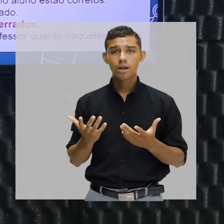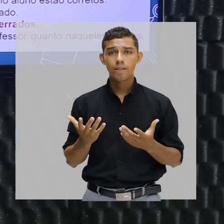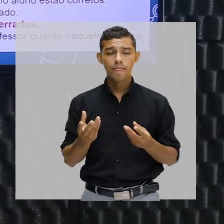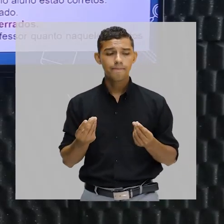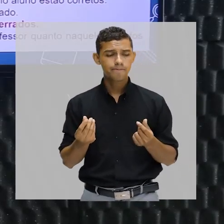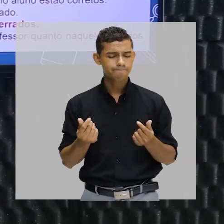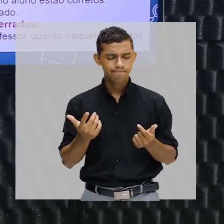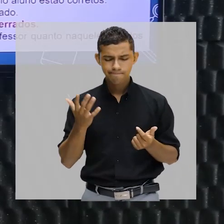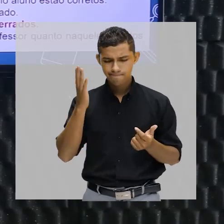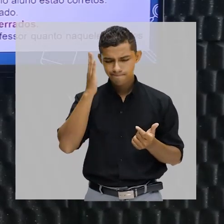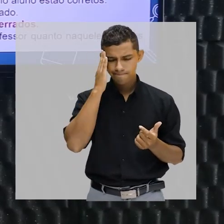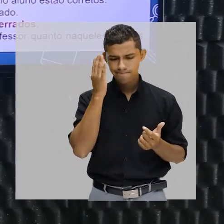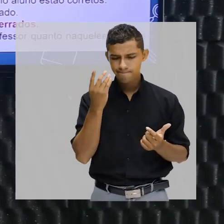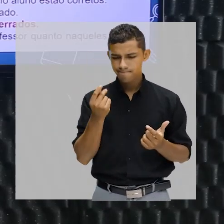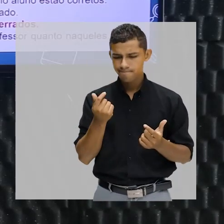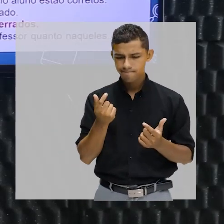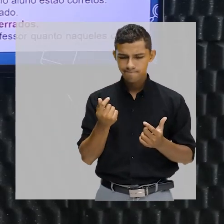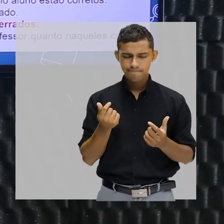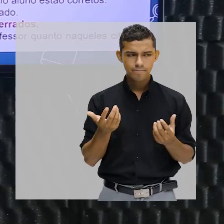de